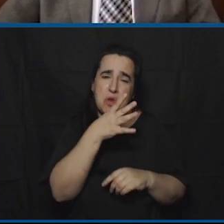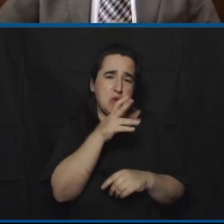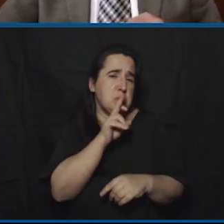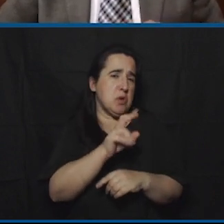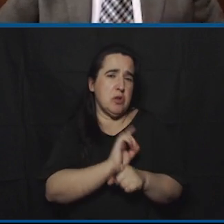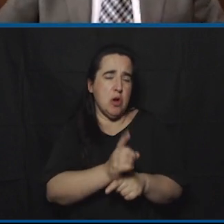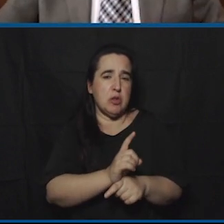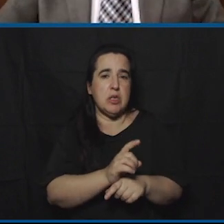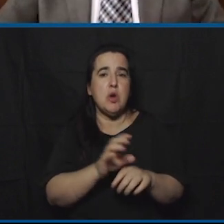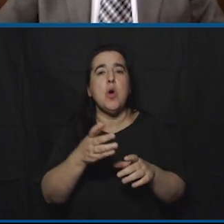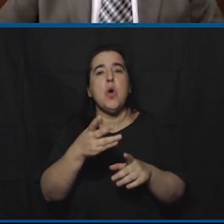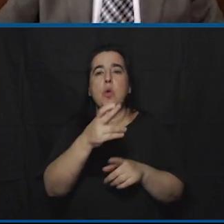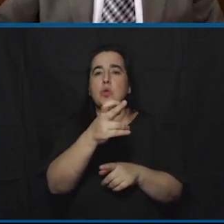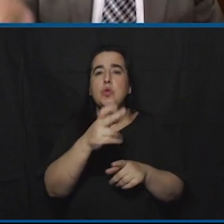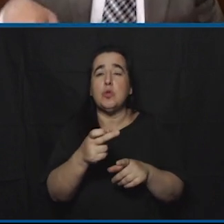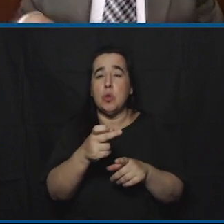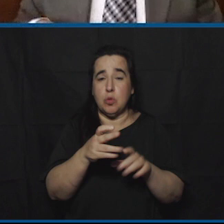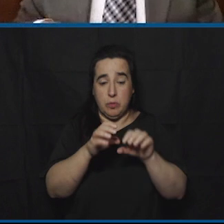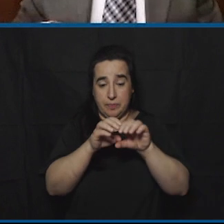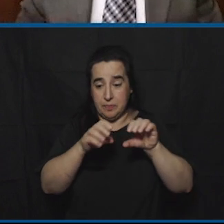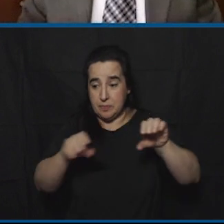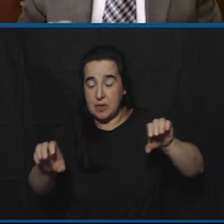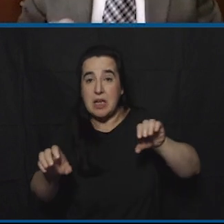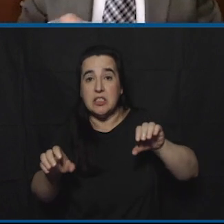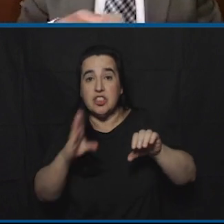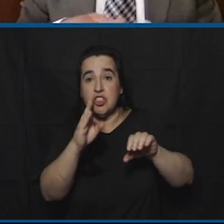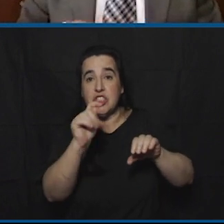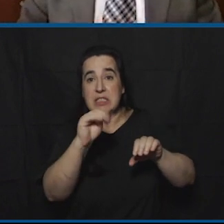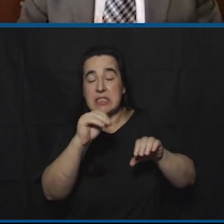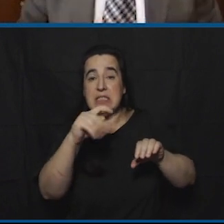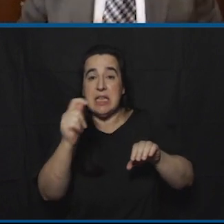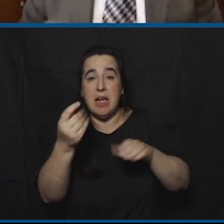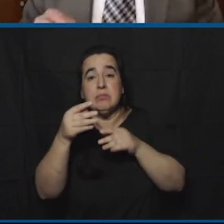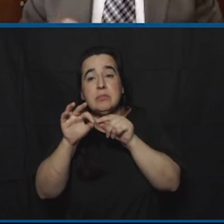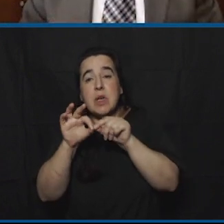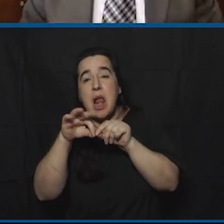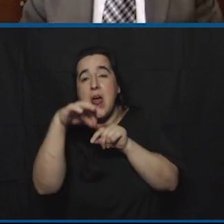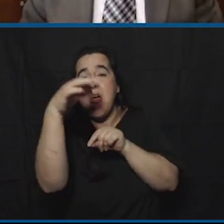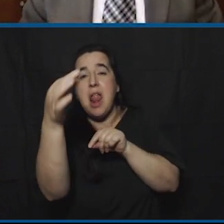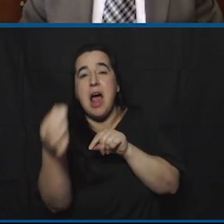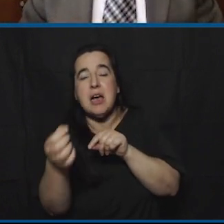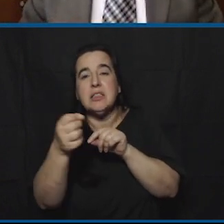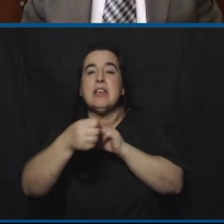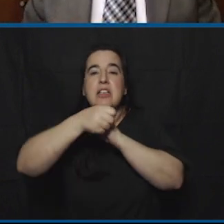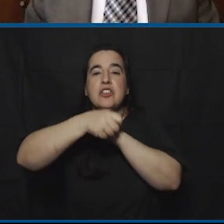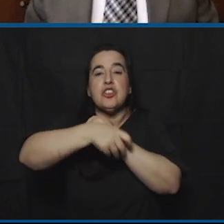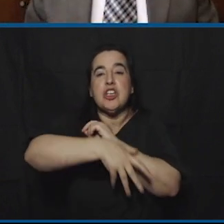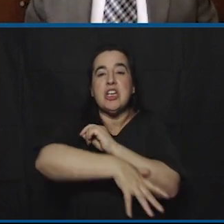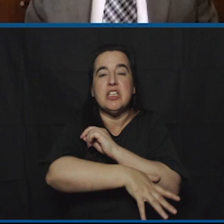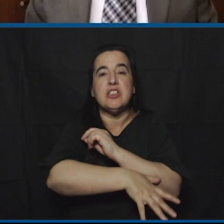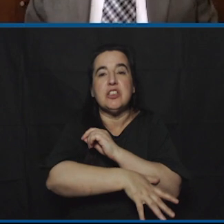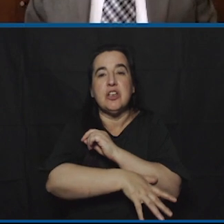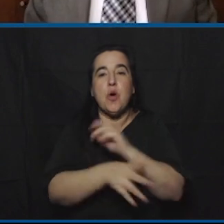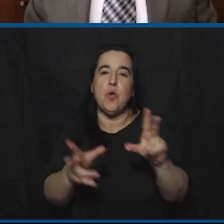diz: do tronco de Jessé brotará um rebento e das suas raízes um renovo frutificará.